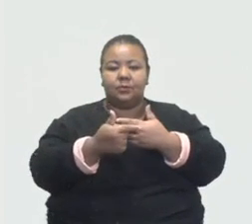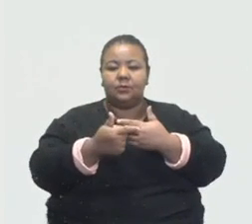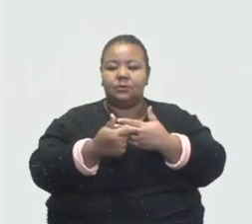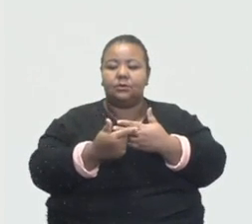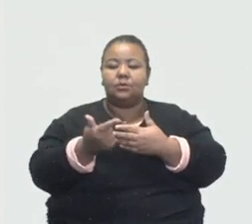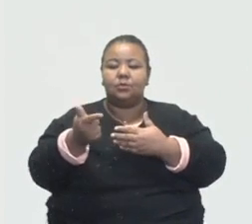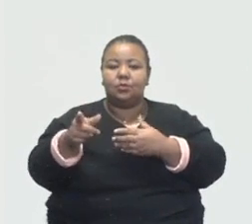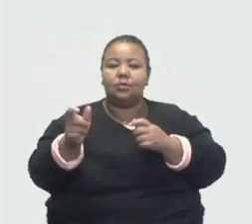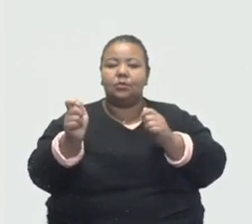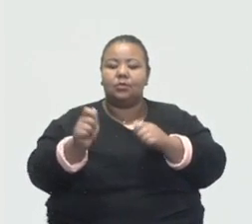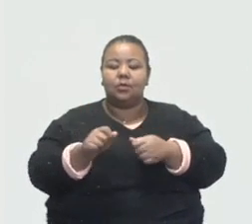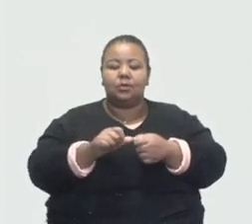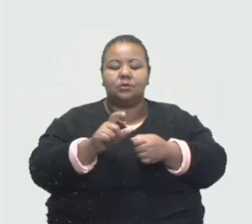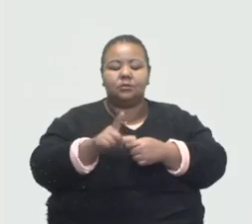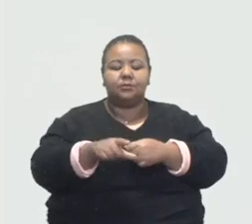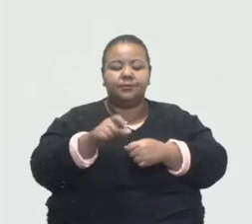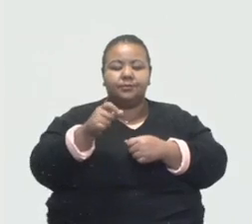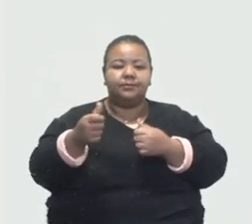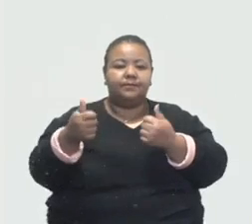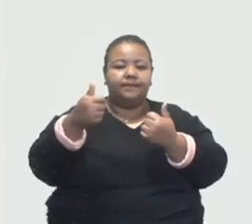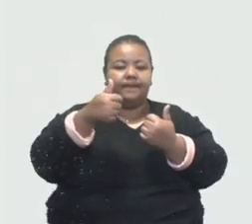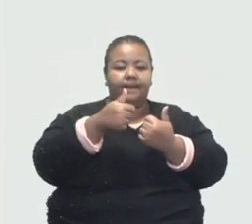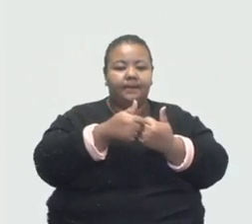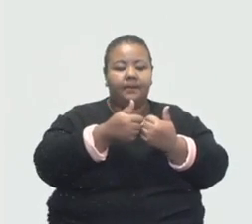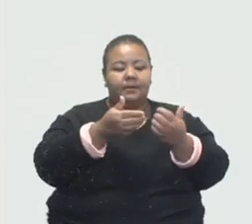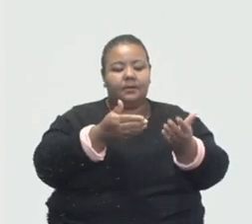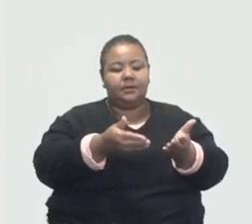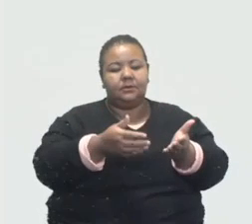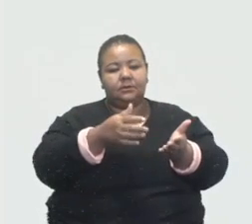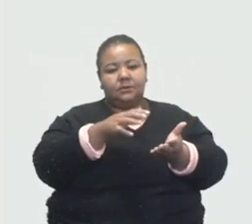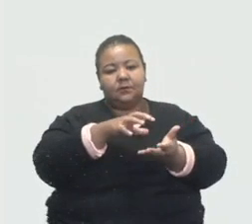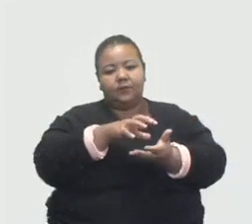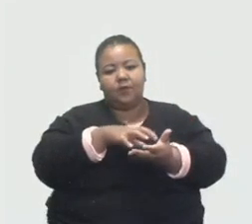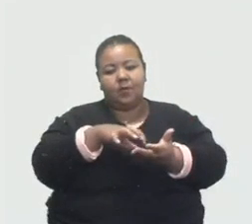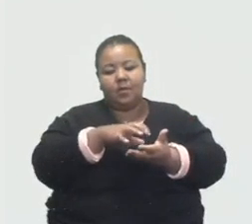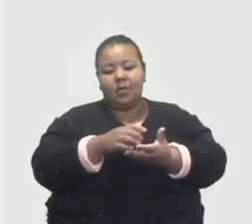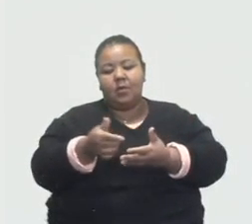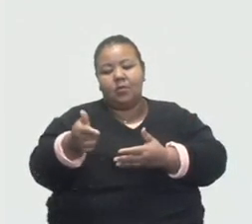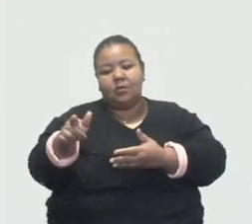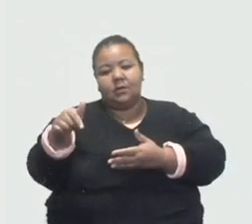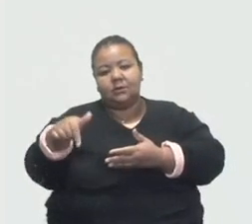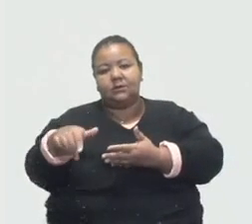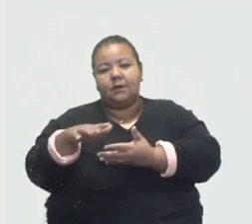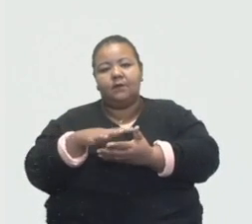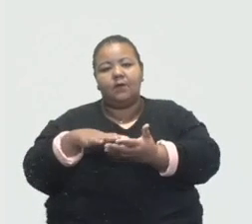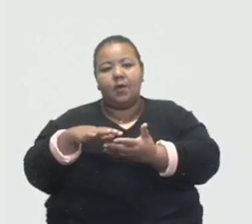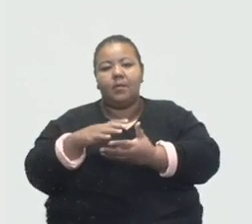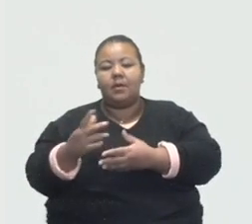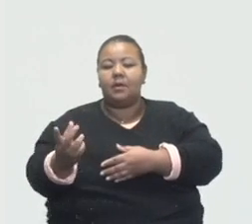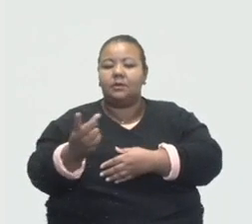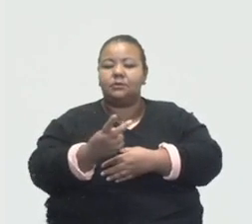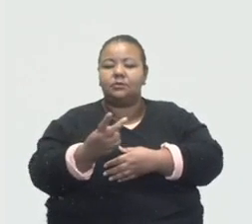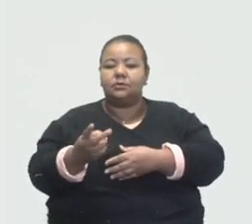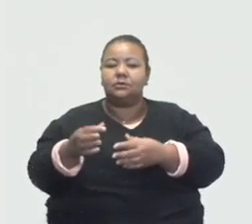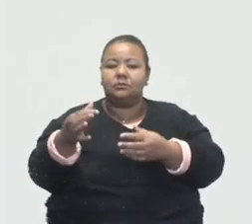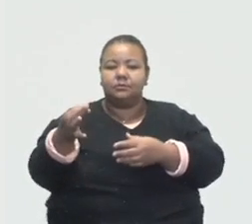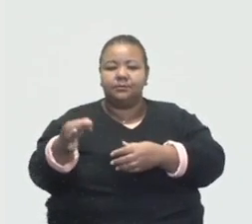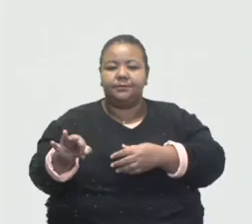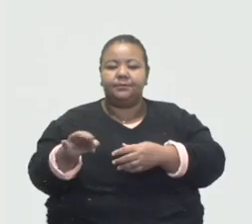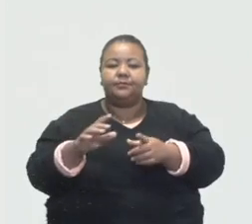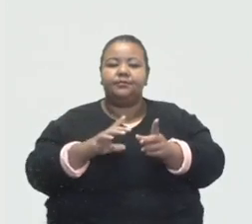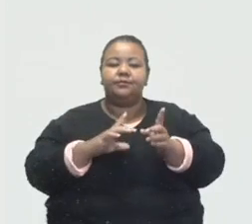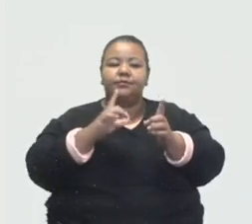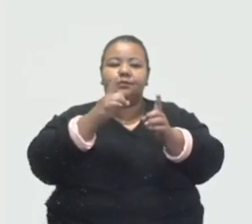você pode optar ou por representar desta forma ou desta forma. As duas estão corretas. Encontramos